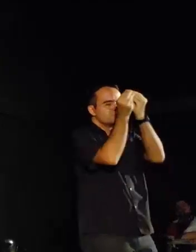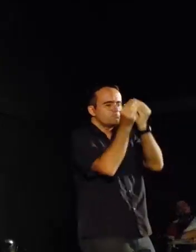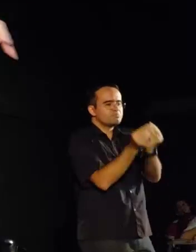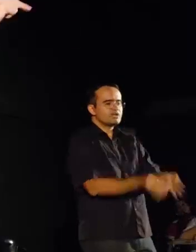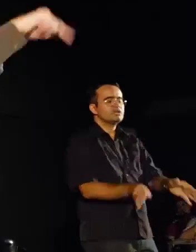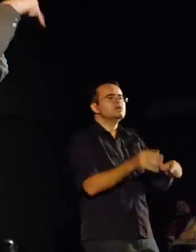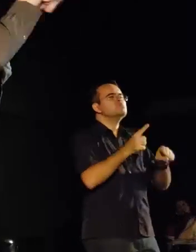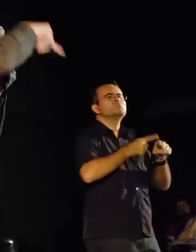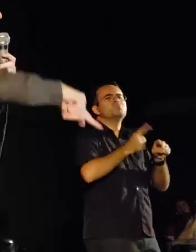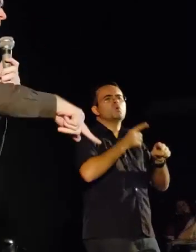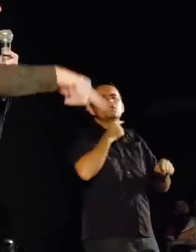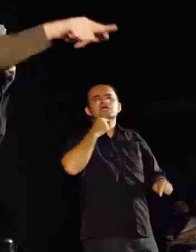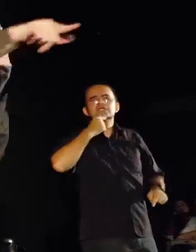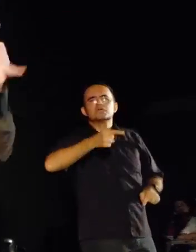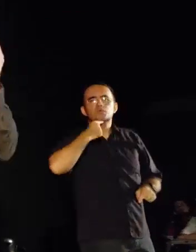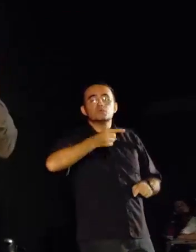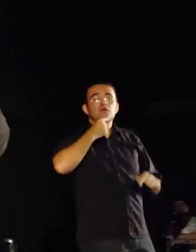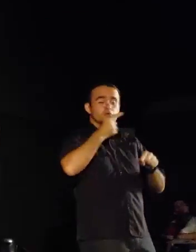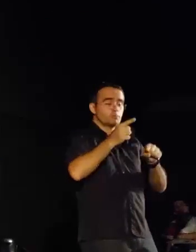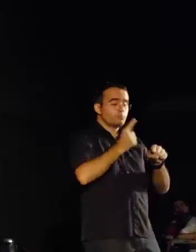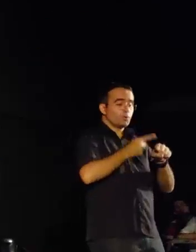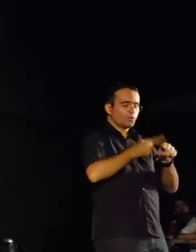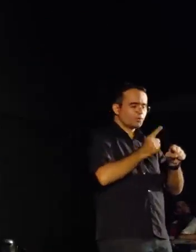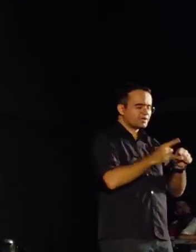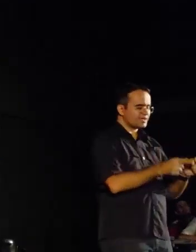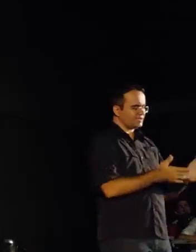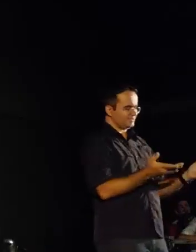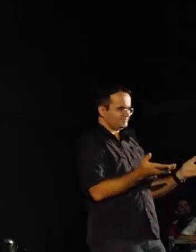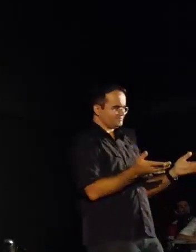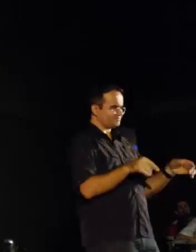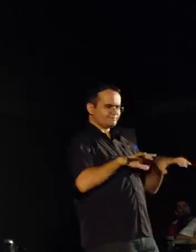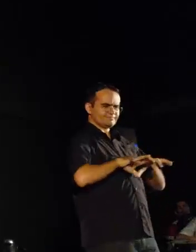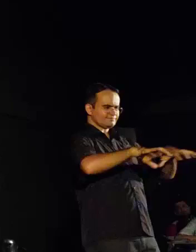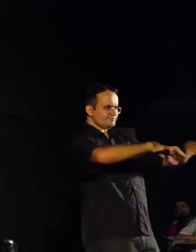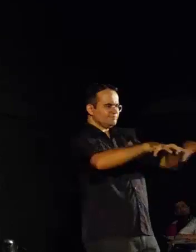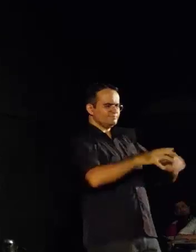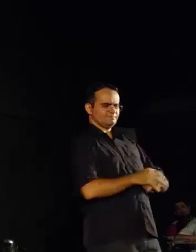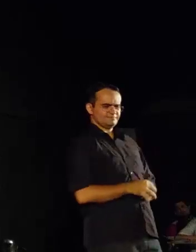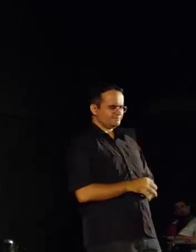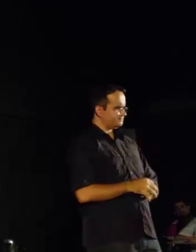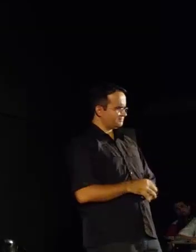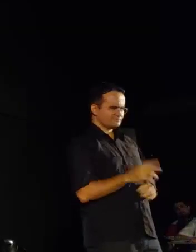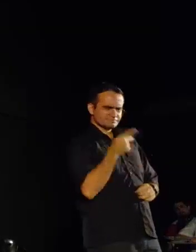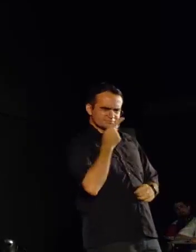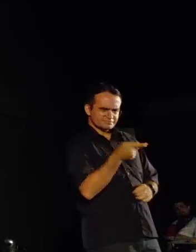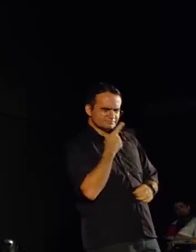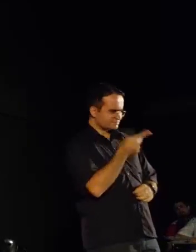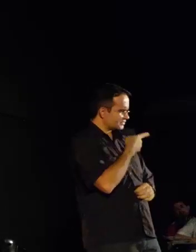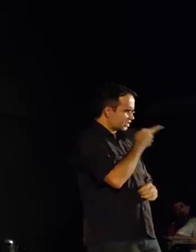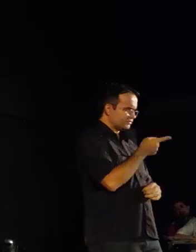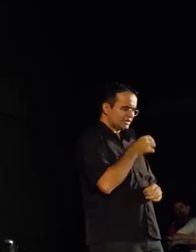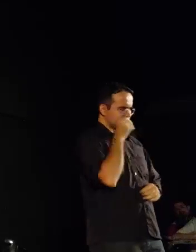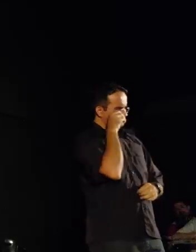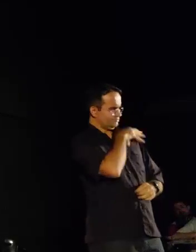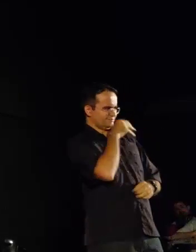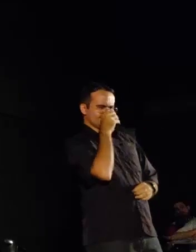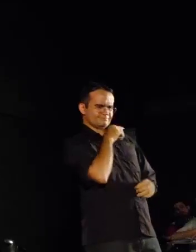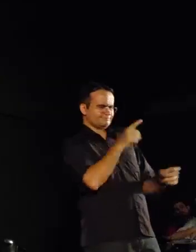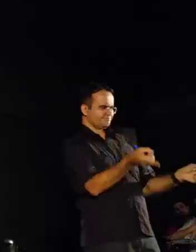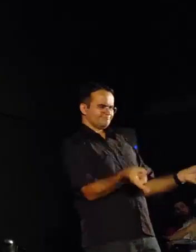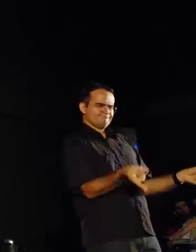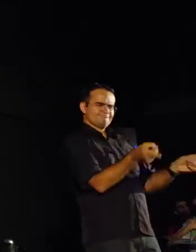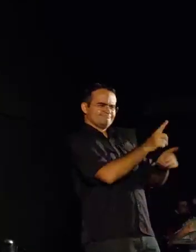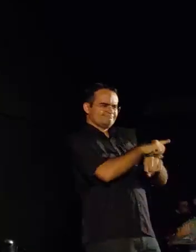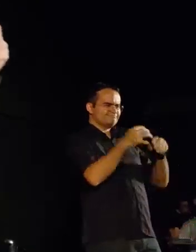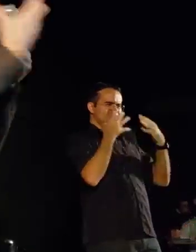as contradições internas do desenvolvimento brasileiro estavam visíveis para quem quisesse ver, mas elas estavam, antes